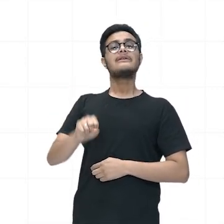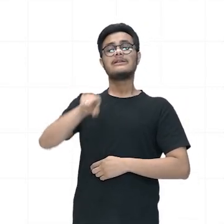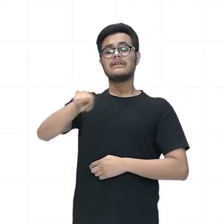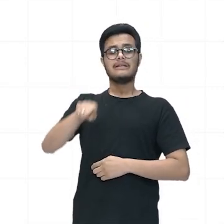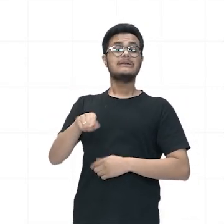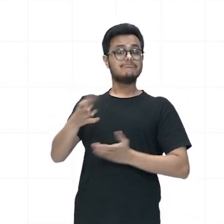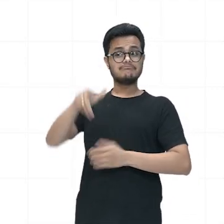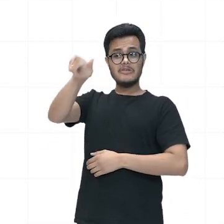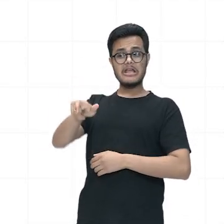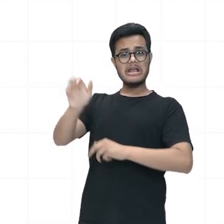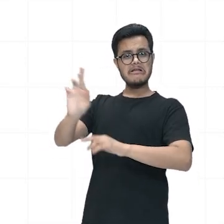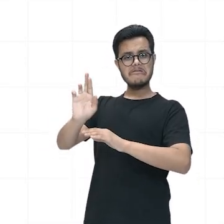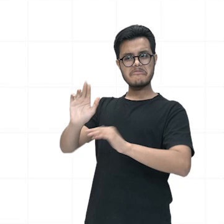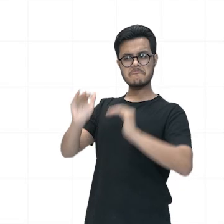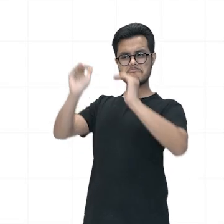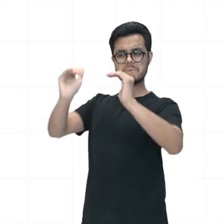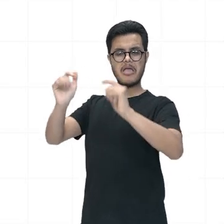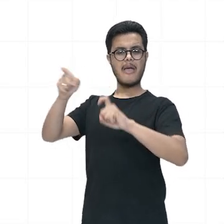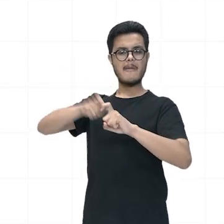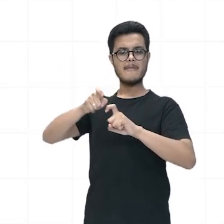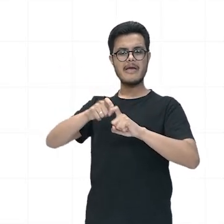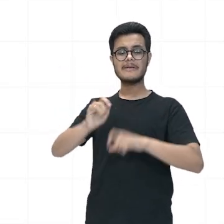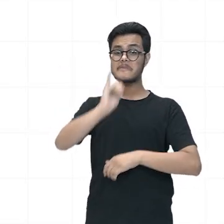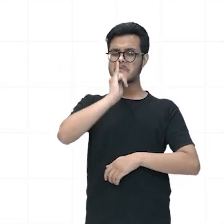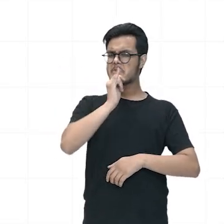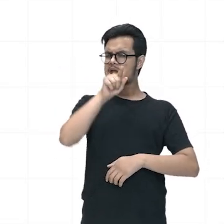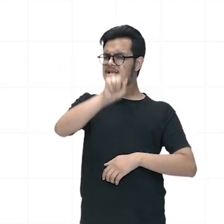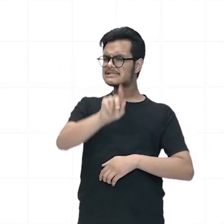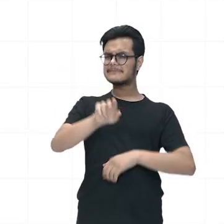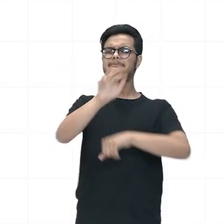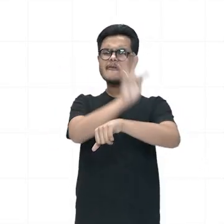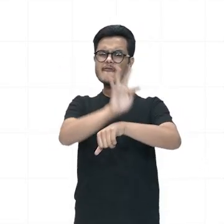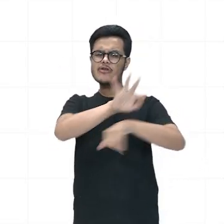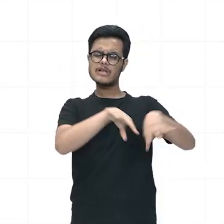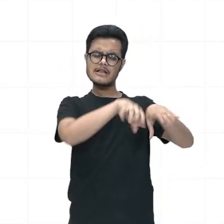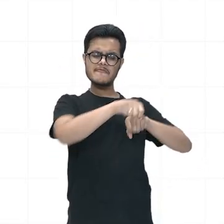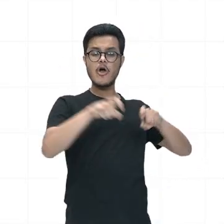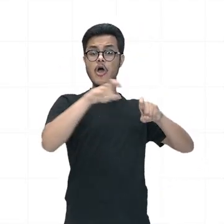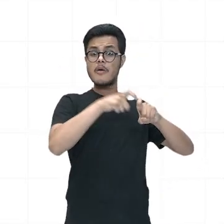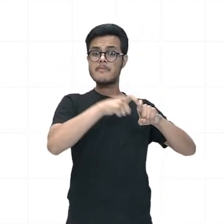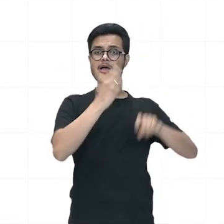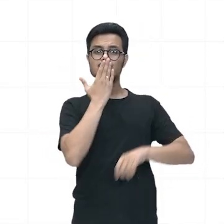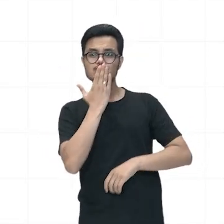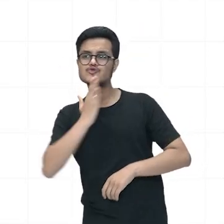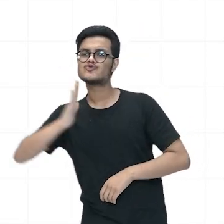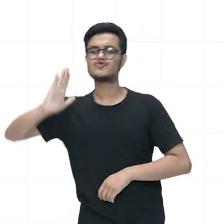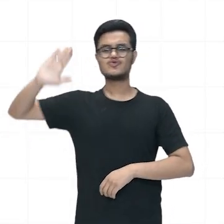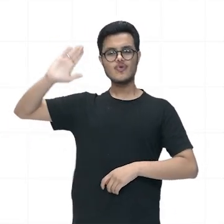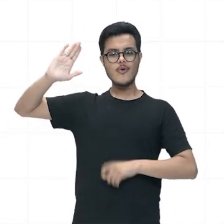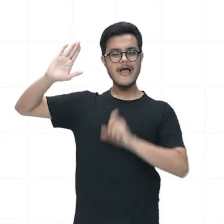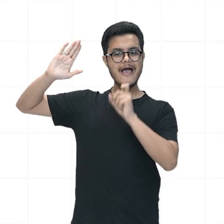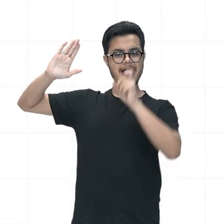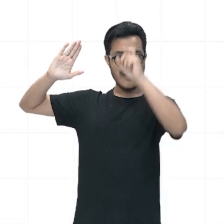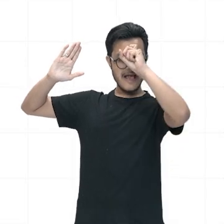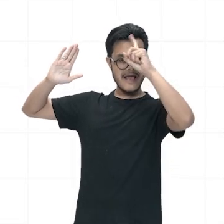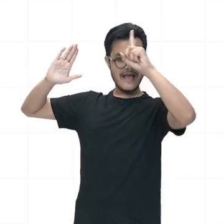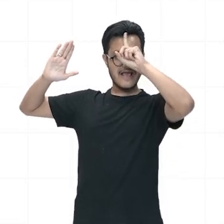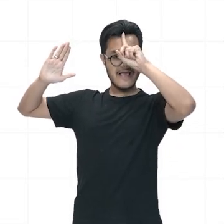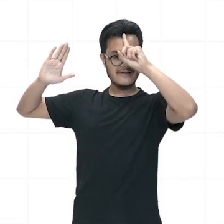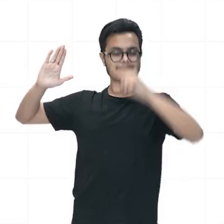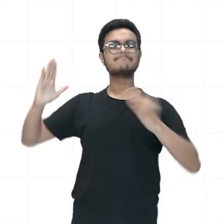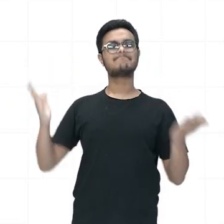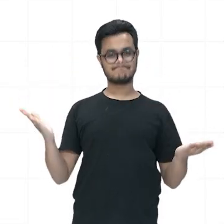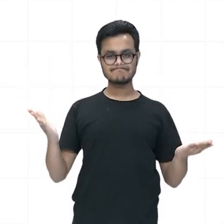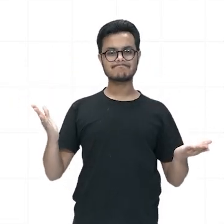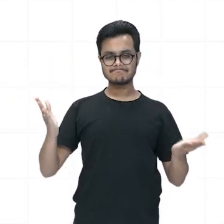da medicina. Quando um médico se forma na universidade, é o juramento de Hipócrates que ele faz.